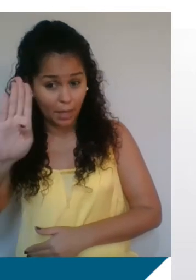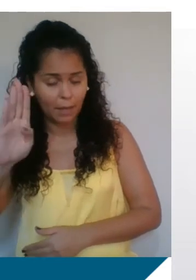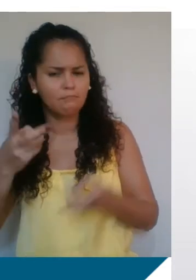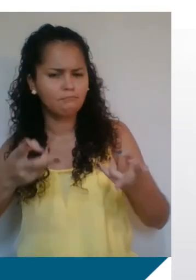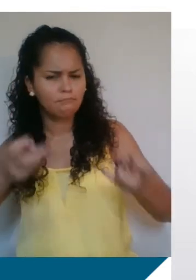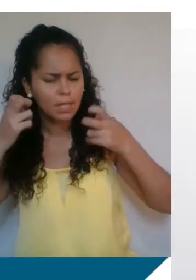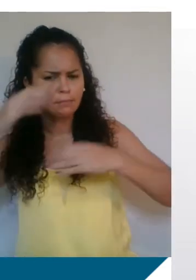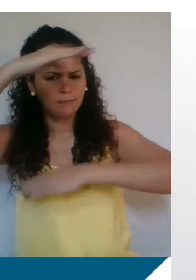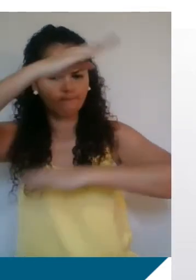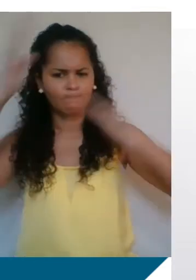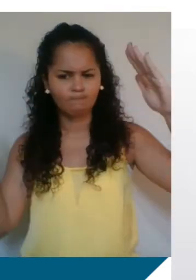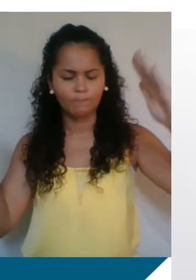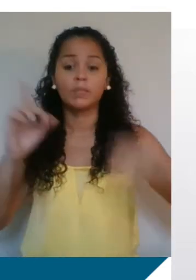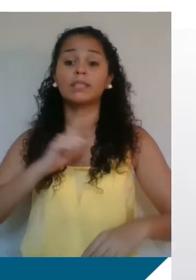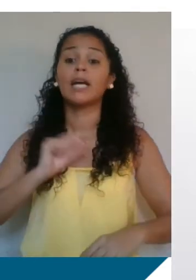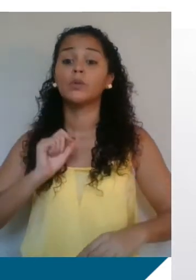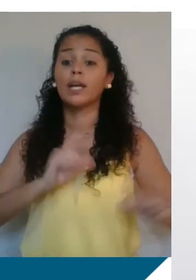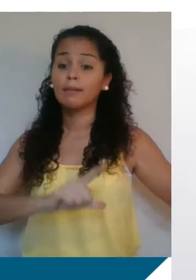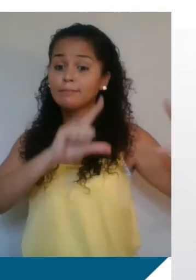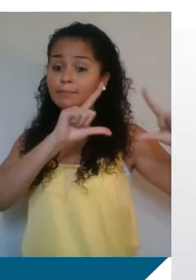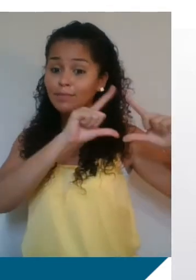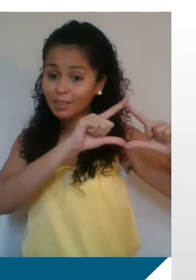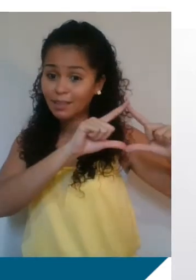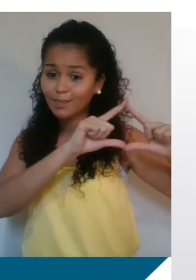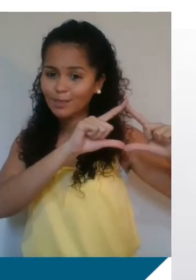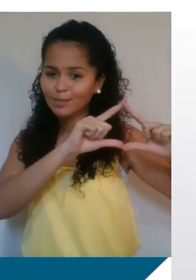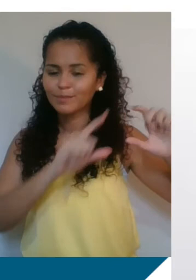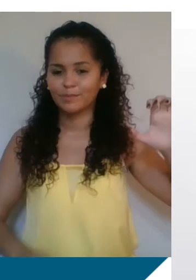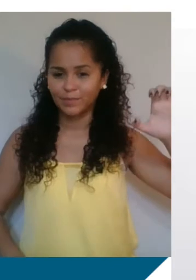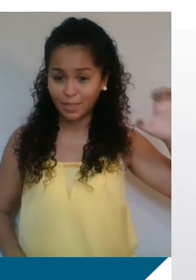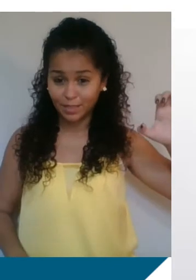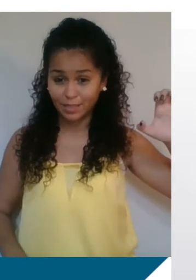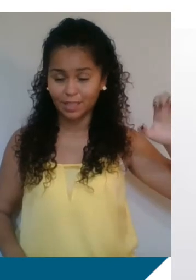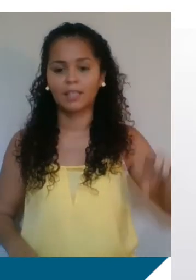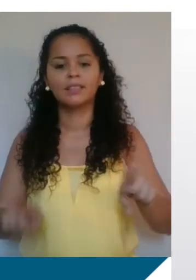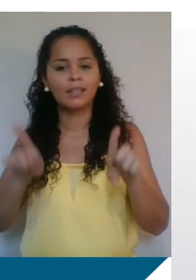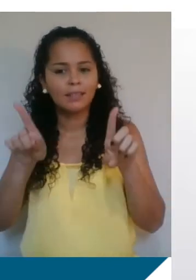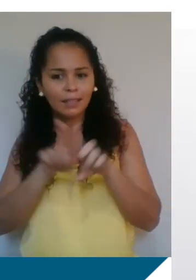um triângulo à esquerda e um outro quadrilátero à direita.